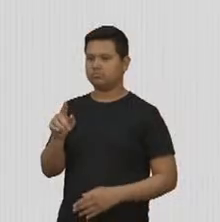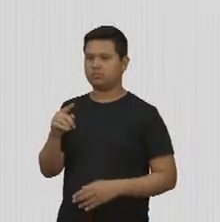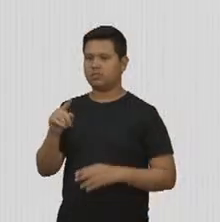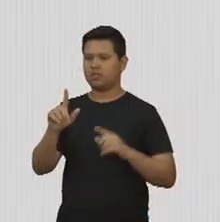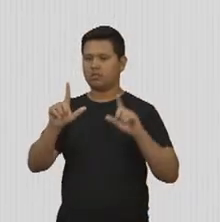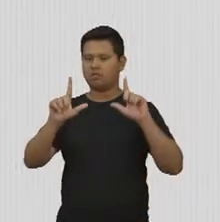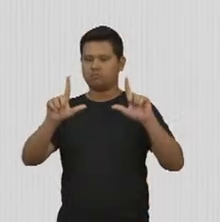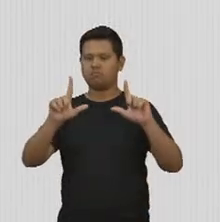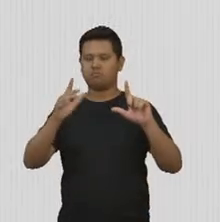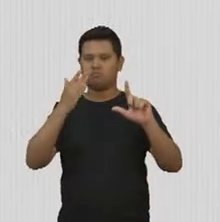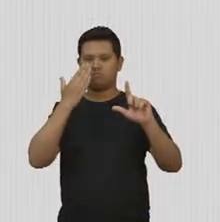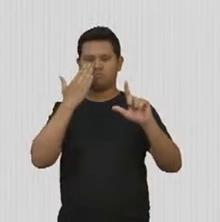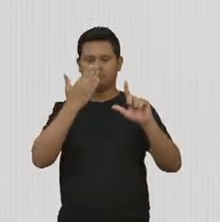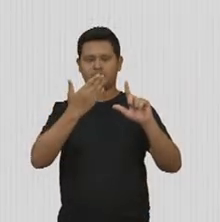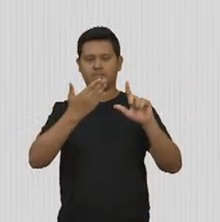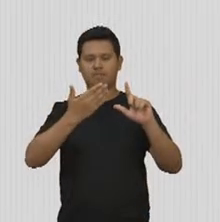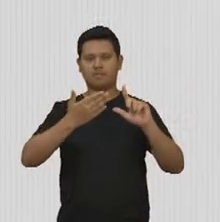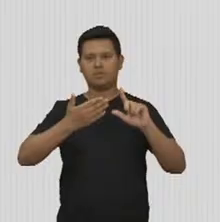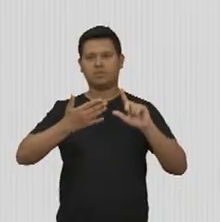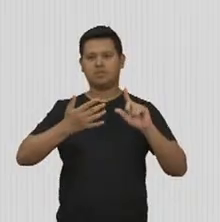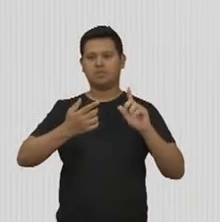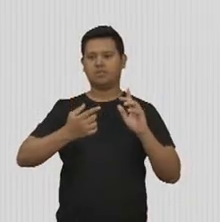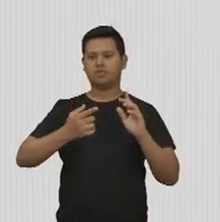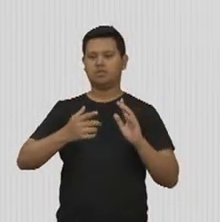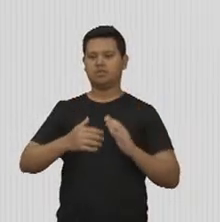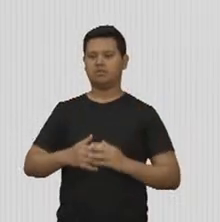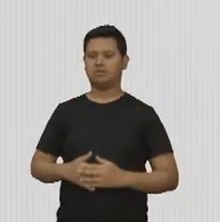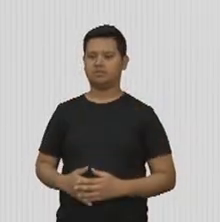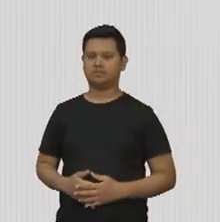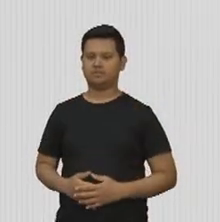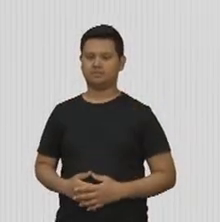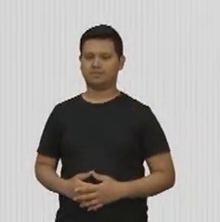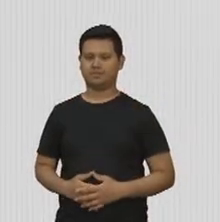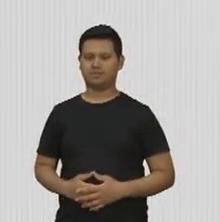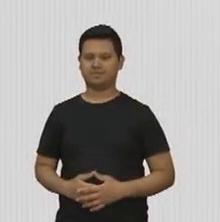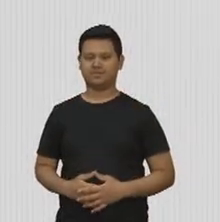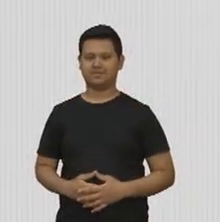capa. O primeiro slide, por favor.